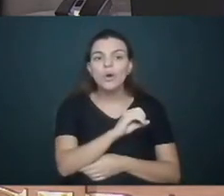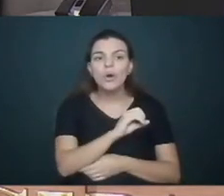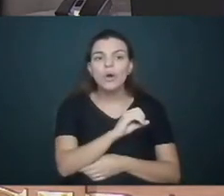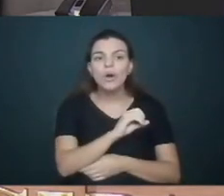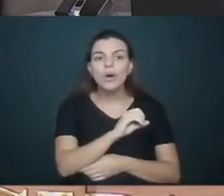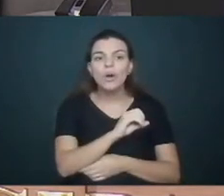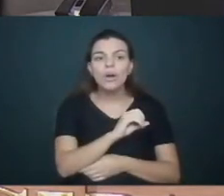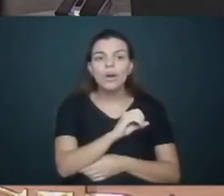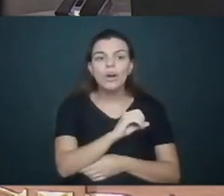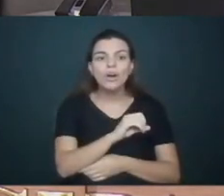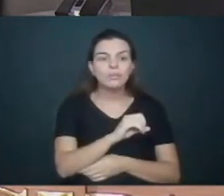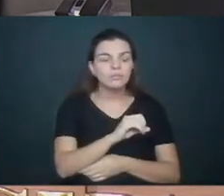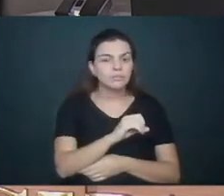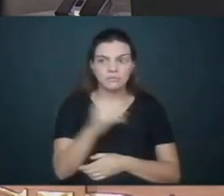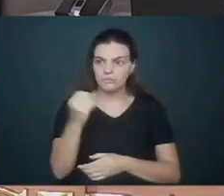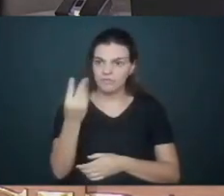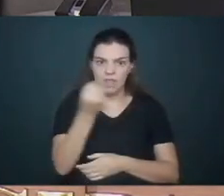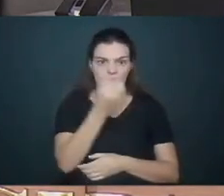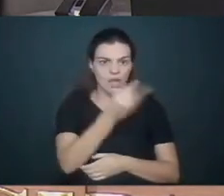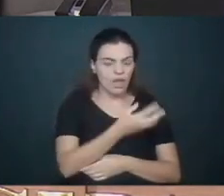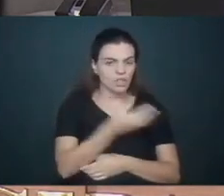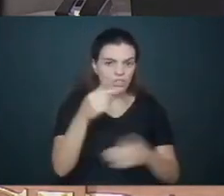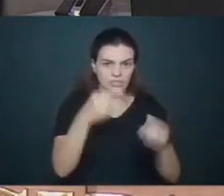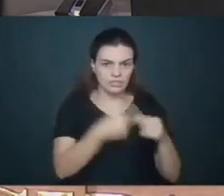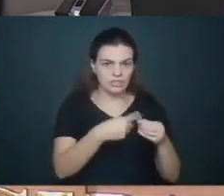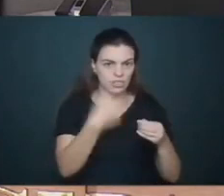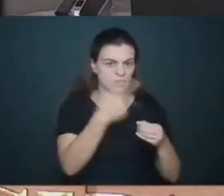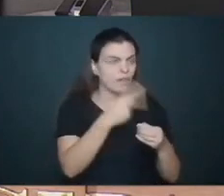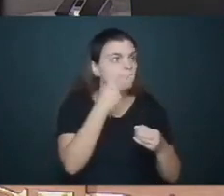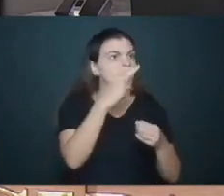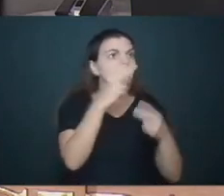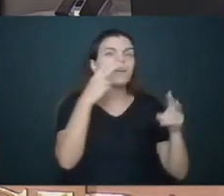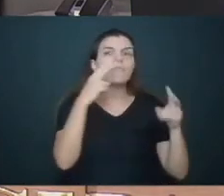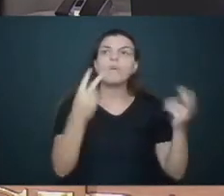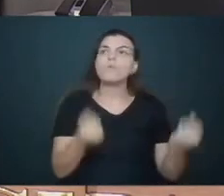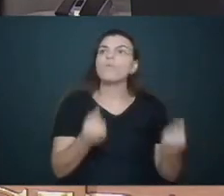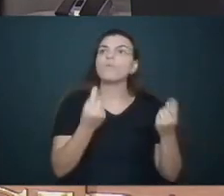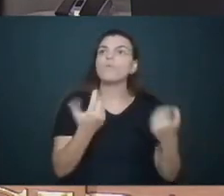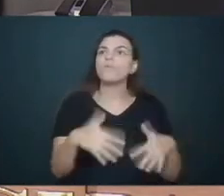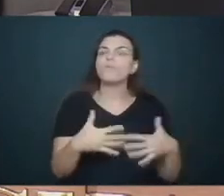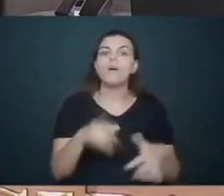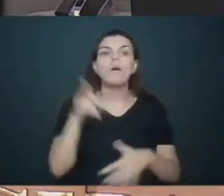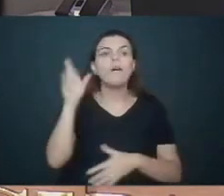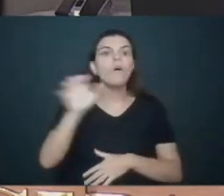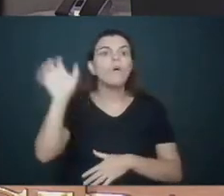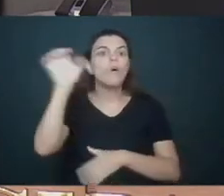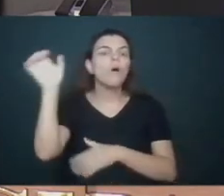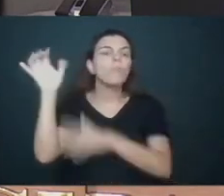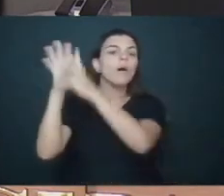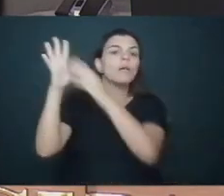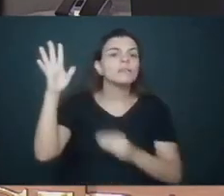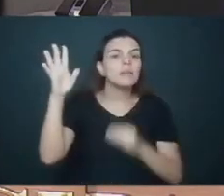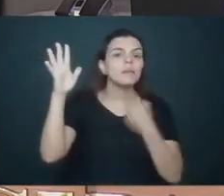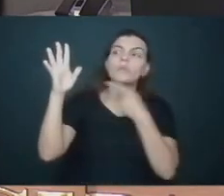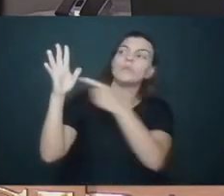carvalho, gente. Olha o tempo que leva. Por isso que eu digo que a Europa ensina muito, porque faz tempo. Não é esse negocinho